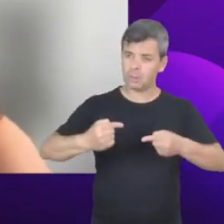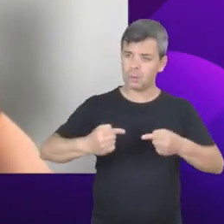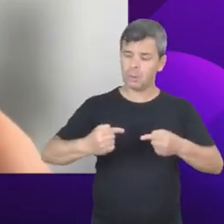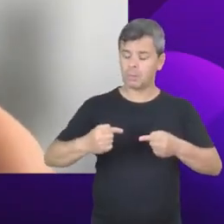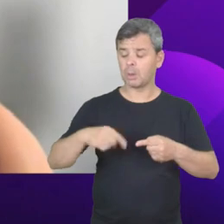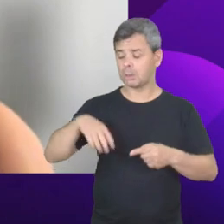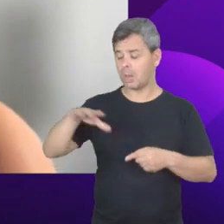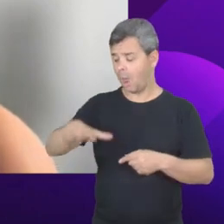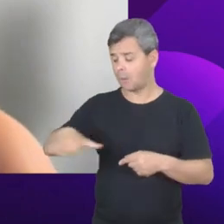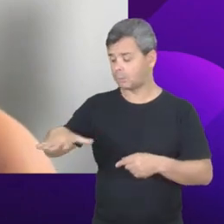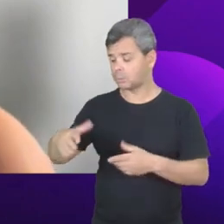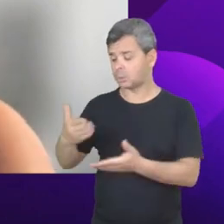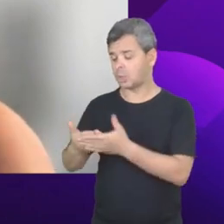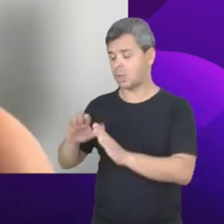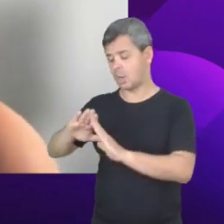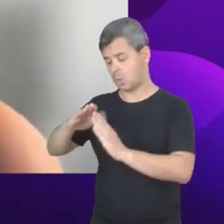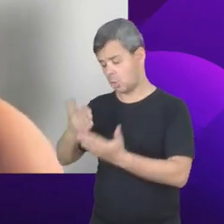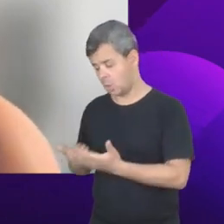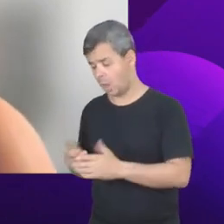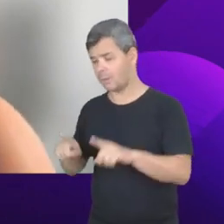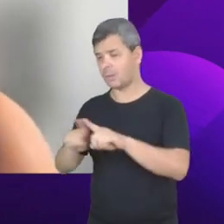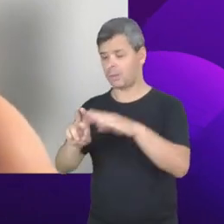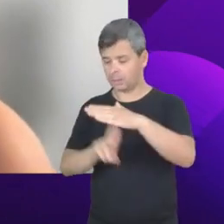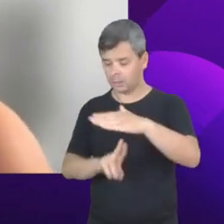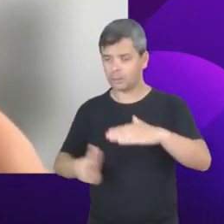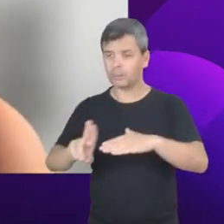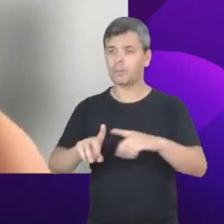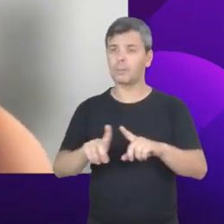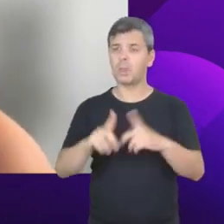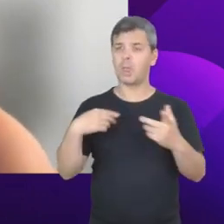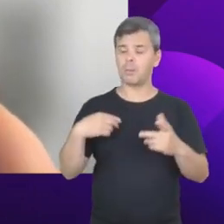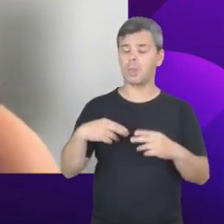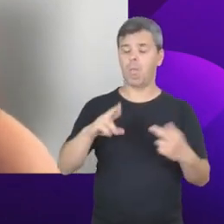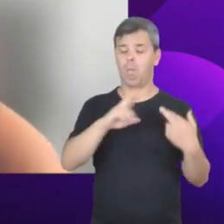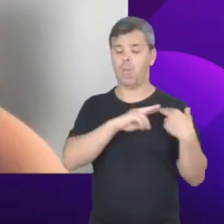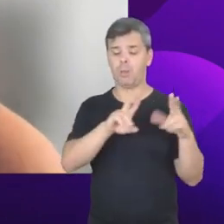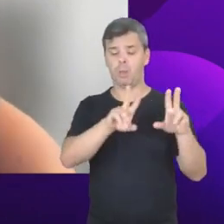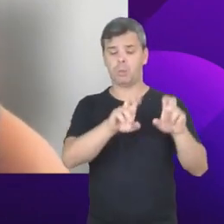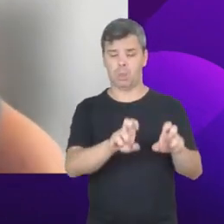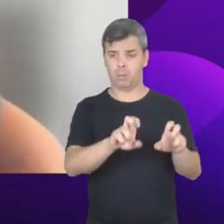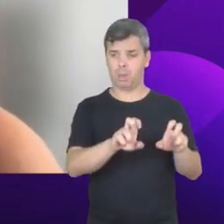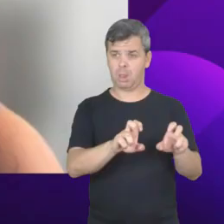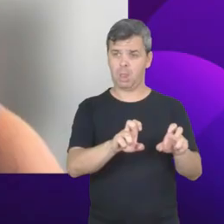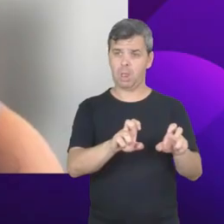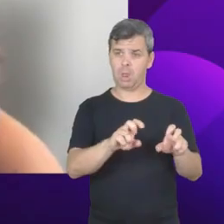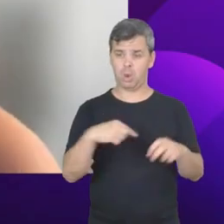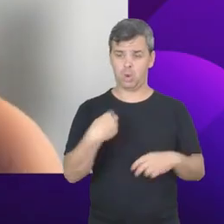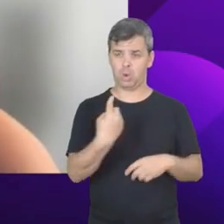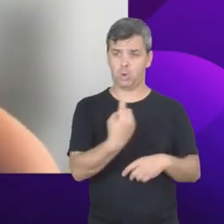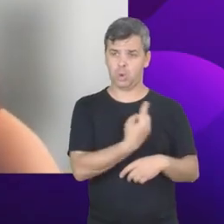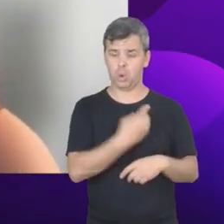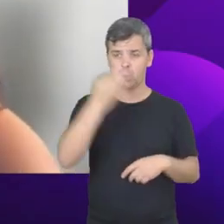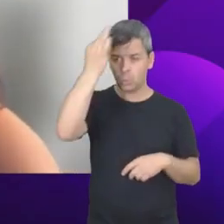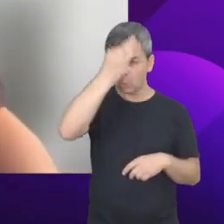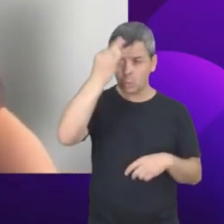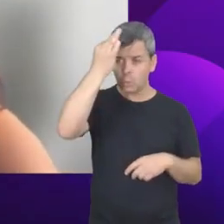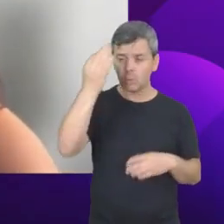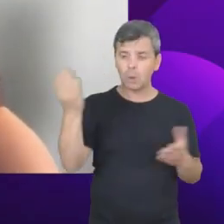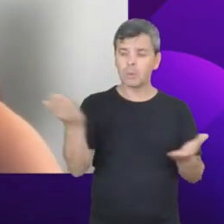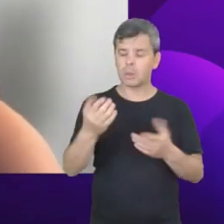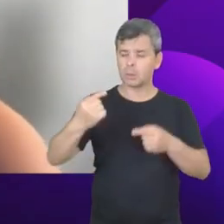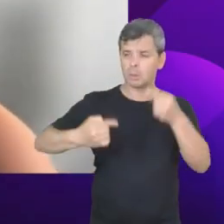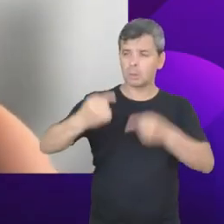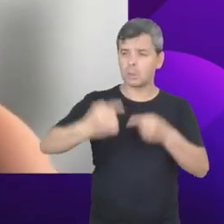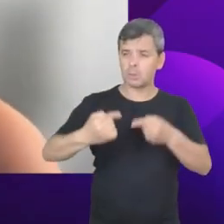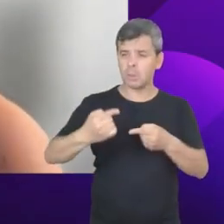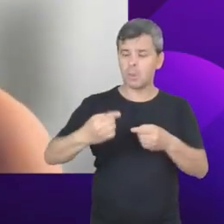pelos estudantes nas escolas, nas universidades, e que dizem respeito muito ao que é o nosso espírito agora desse